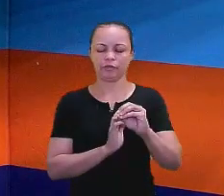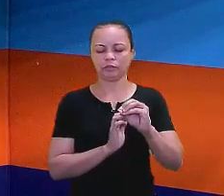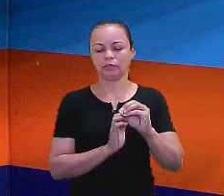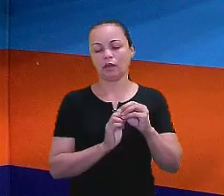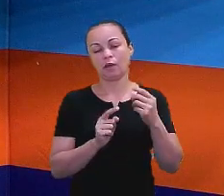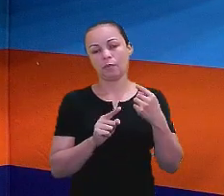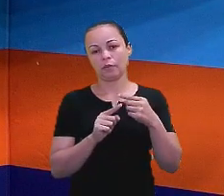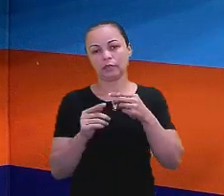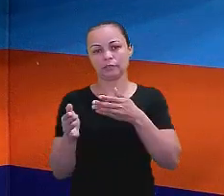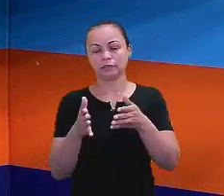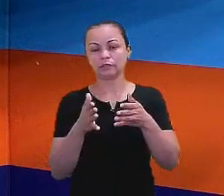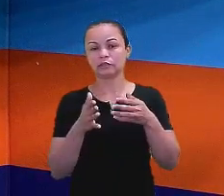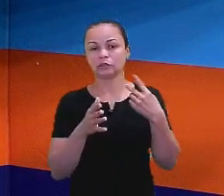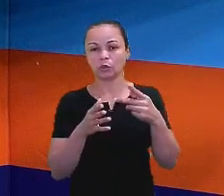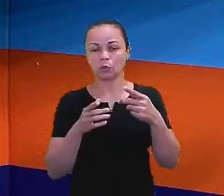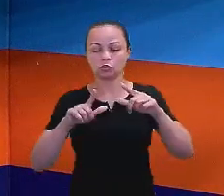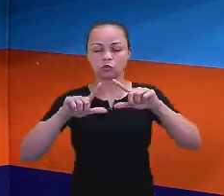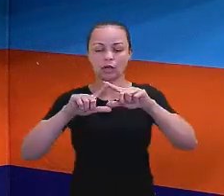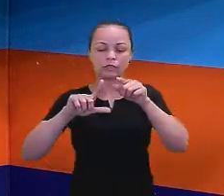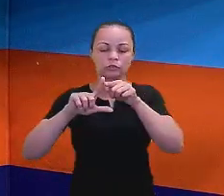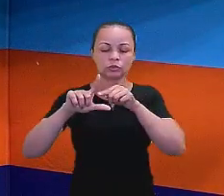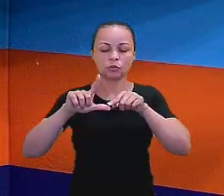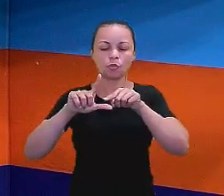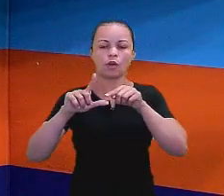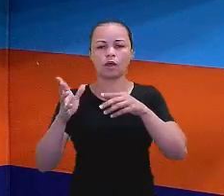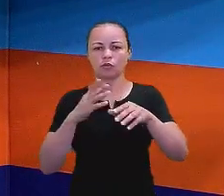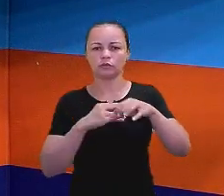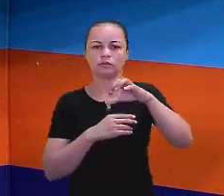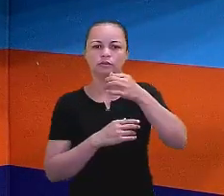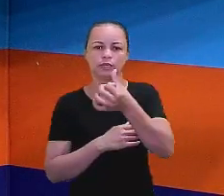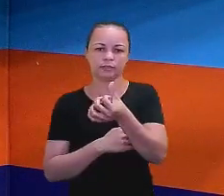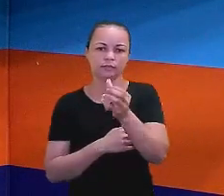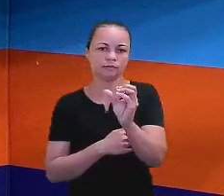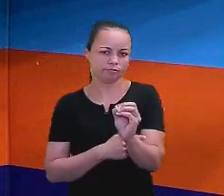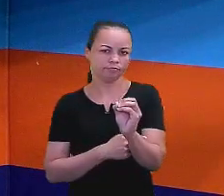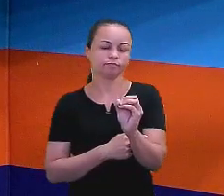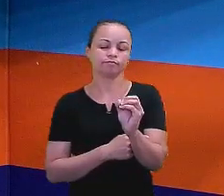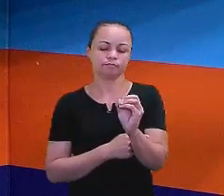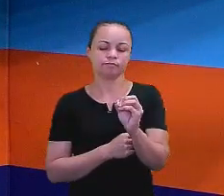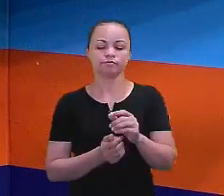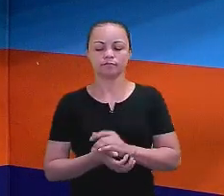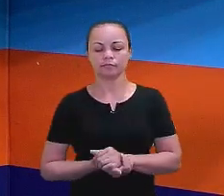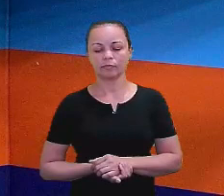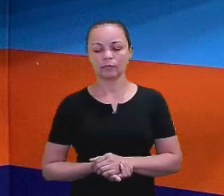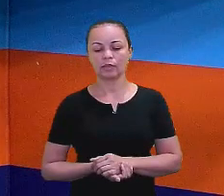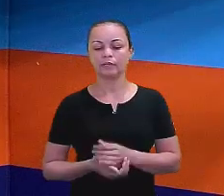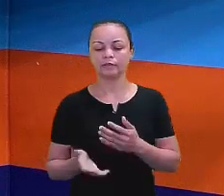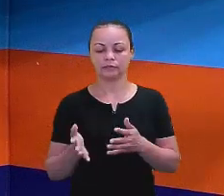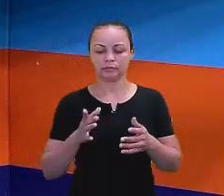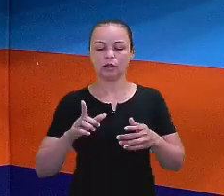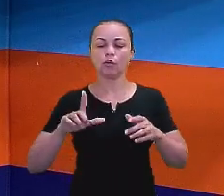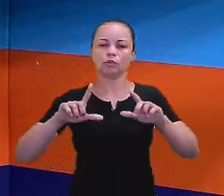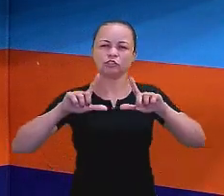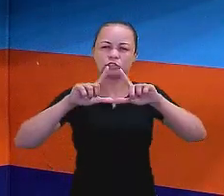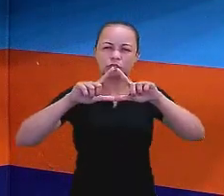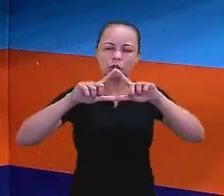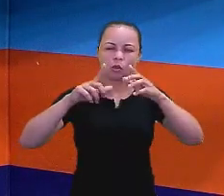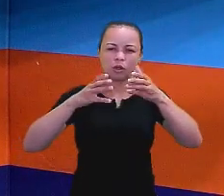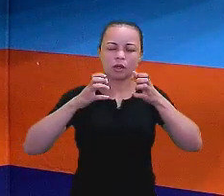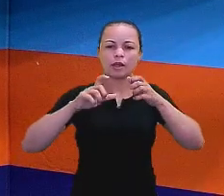iguais a 60 graus. Tá? Então, a gente percebe aqui que o triângulo equilátero, ele é